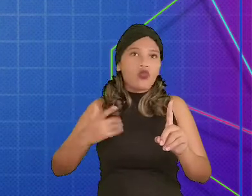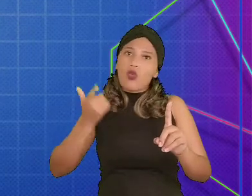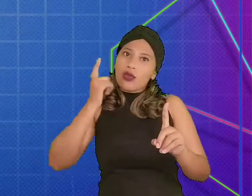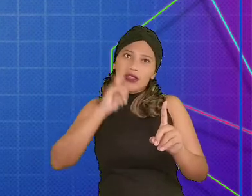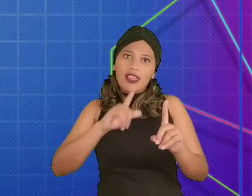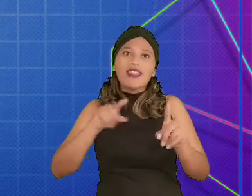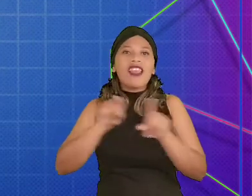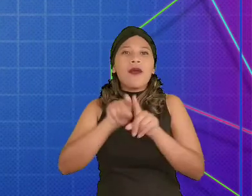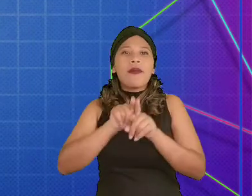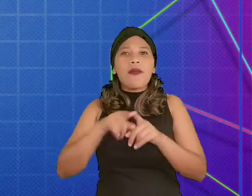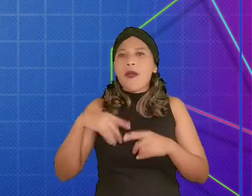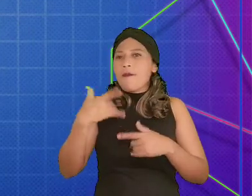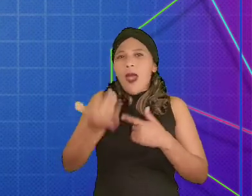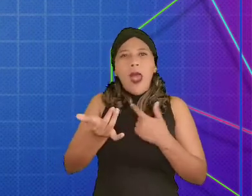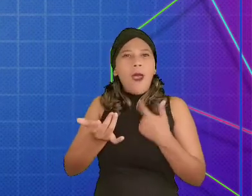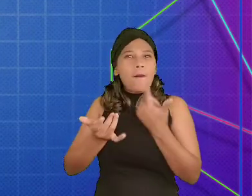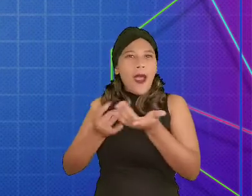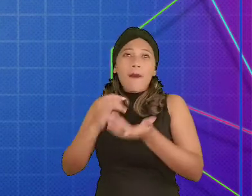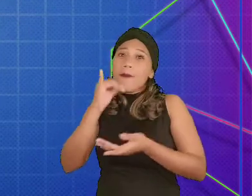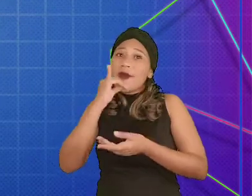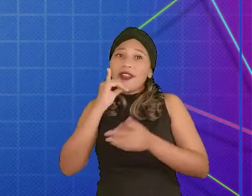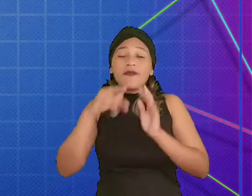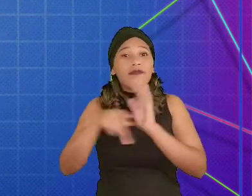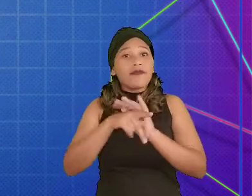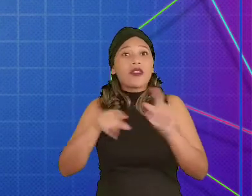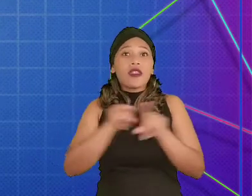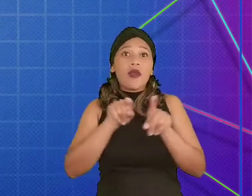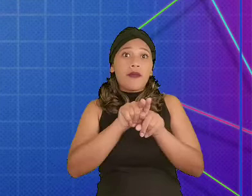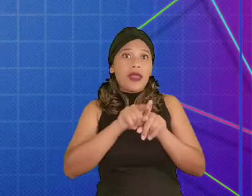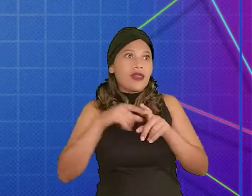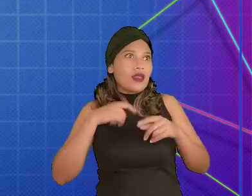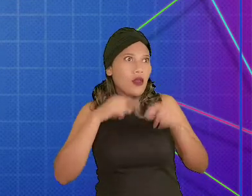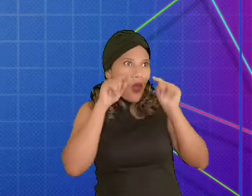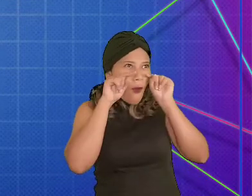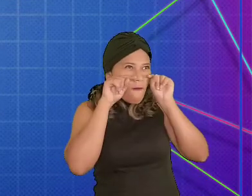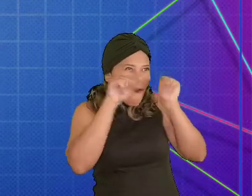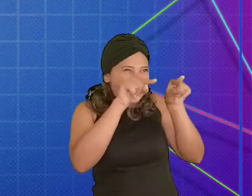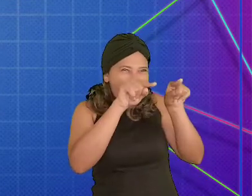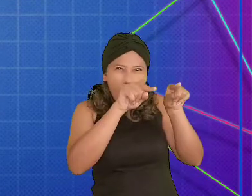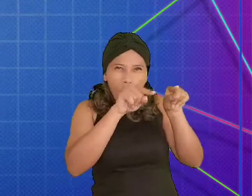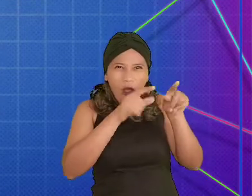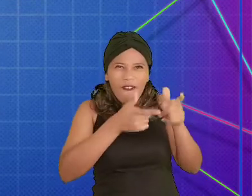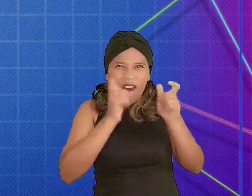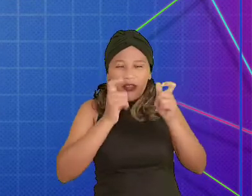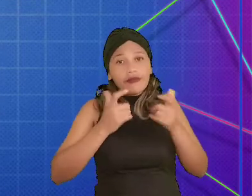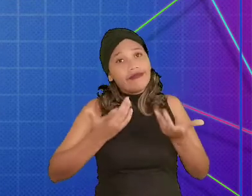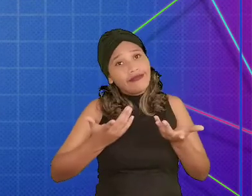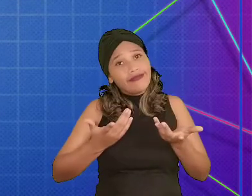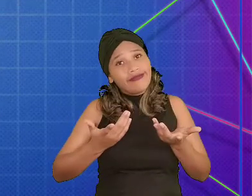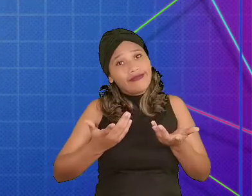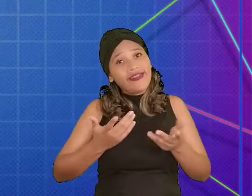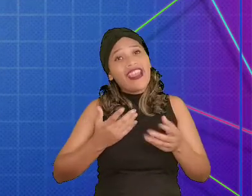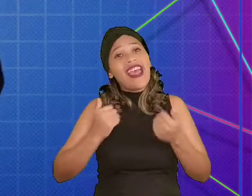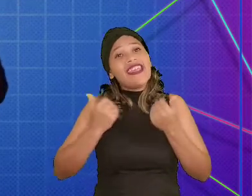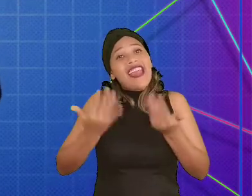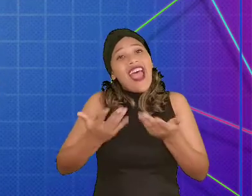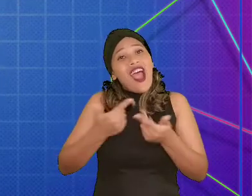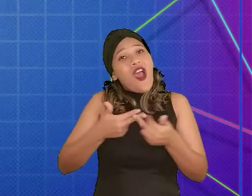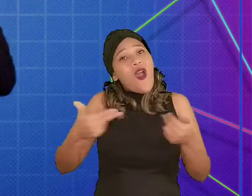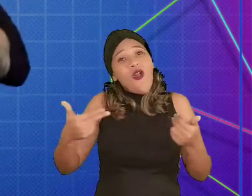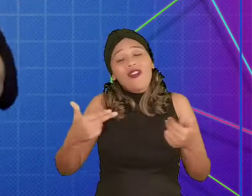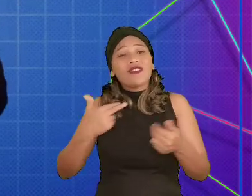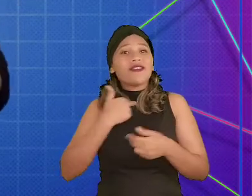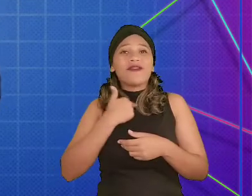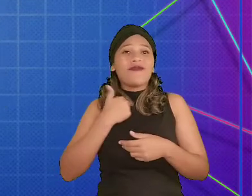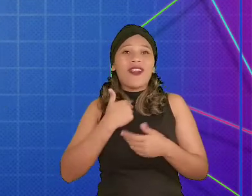por prédios atirando teias pelas mãos ou lutar com inimigos soltando laser pelos olhos. Minha aluna e meu aluno, vamos agora